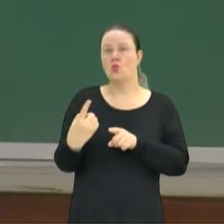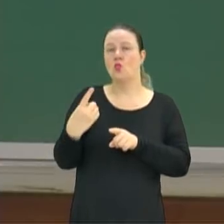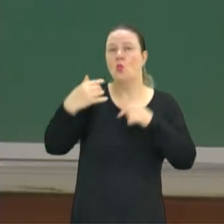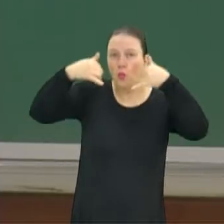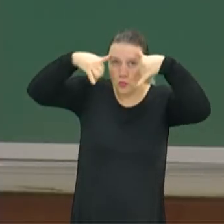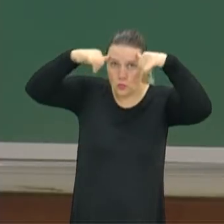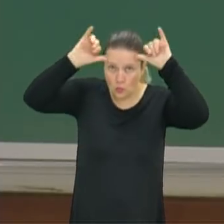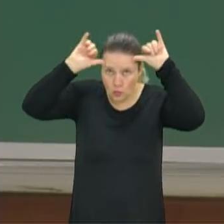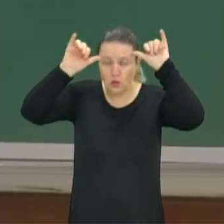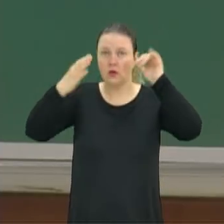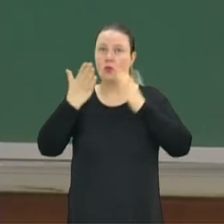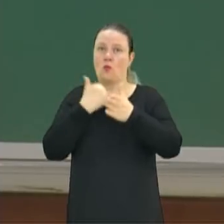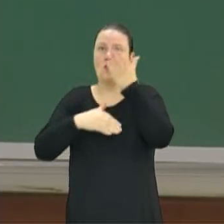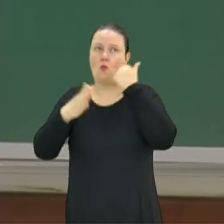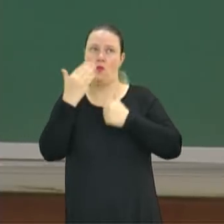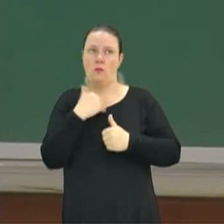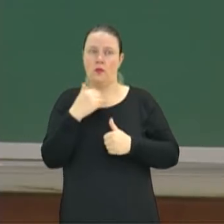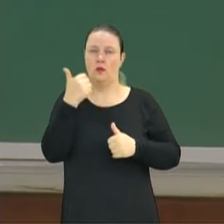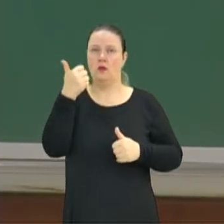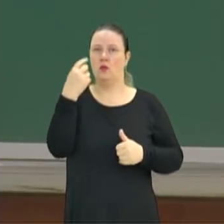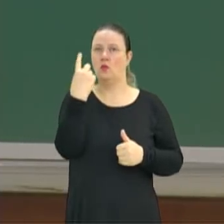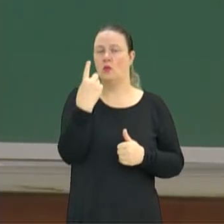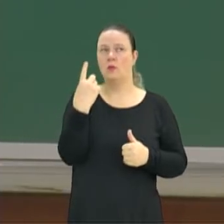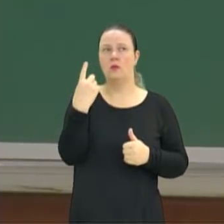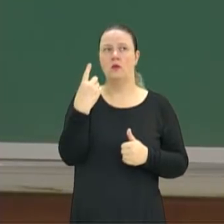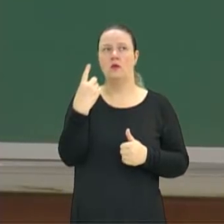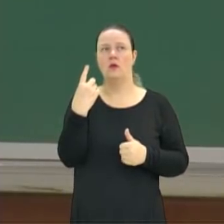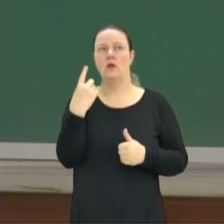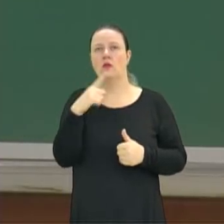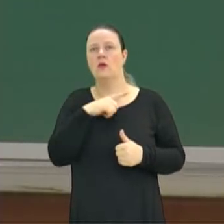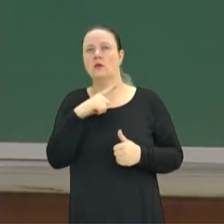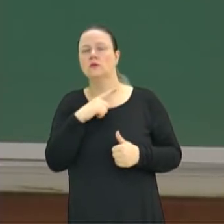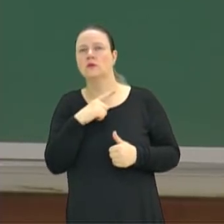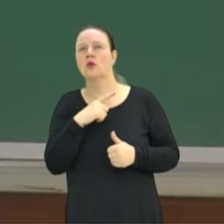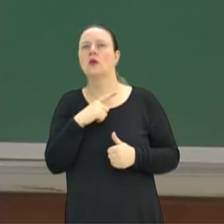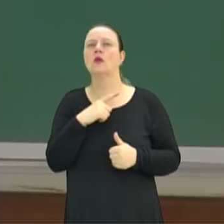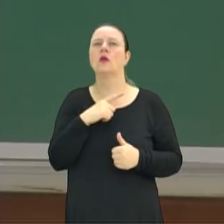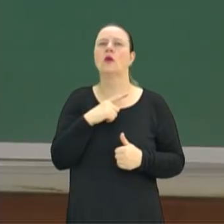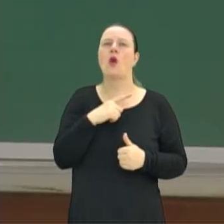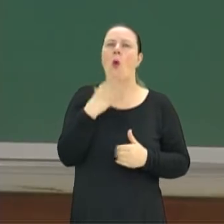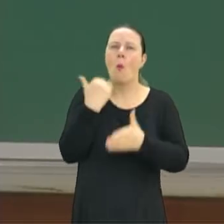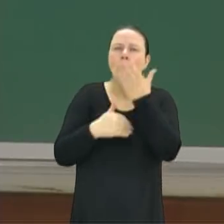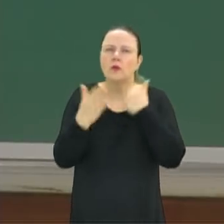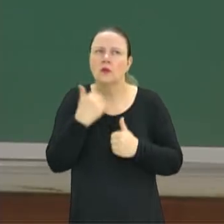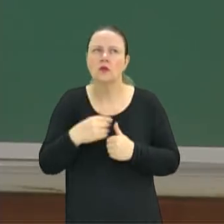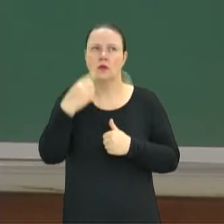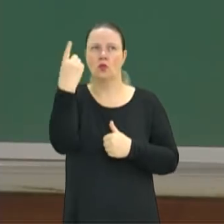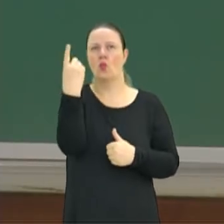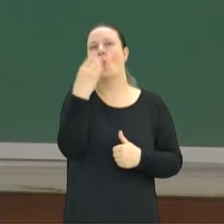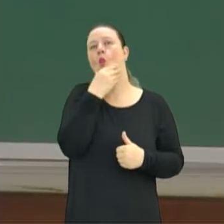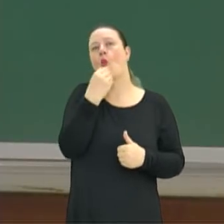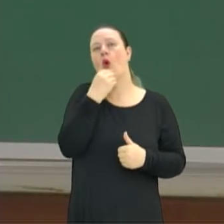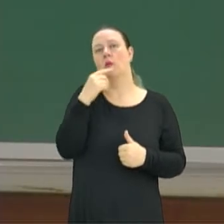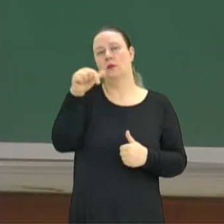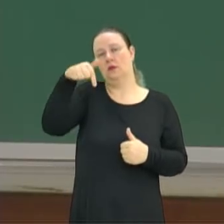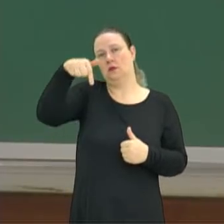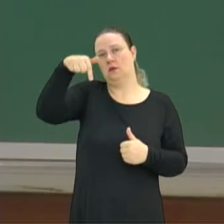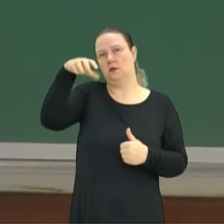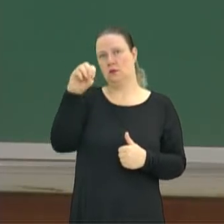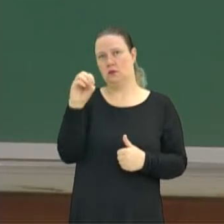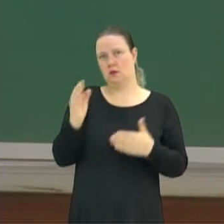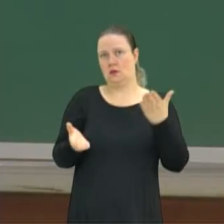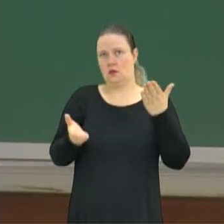10 toneladas do pasto que foi comido ali por um homem de 70 quilos. Quando eu falo de pirâmide de energia, eu estou falando